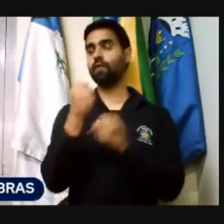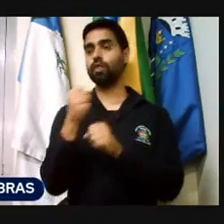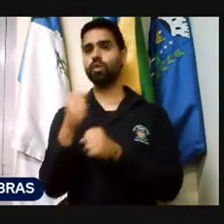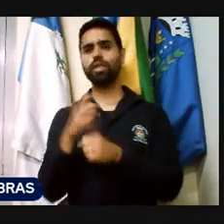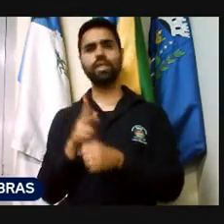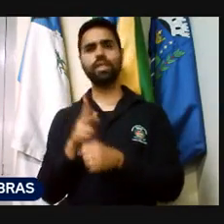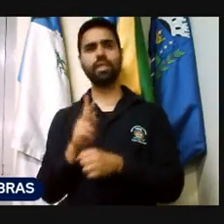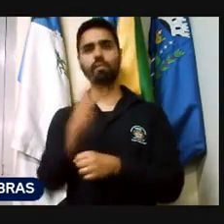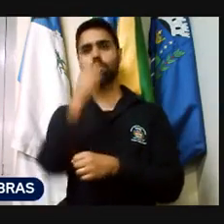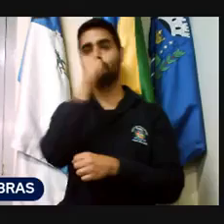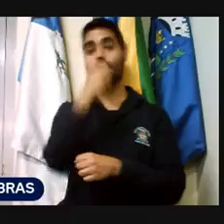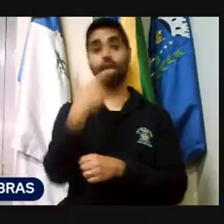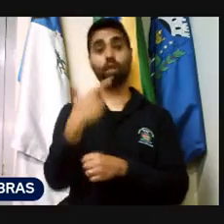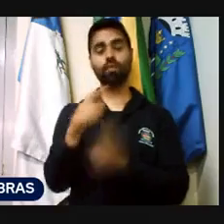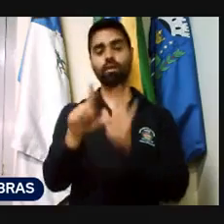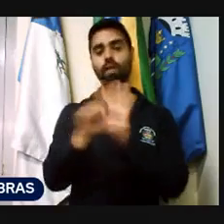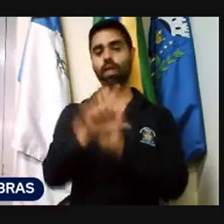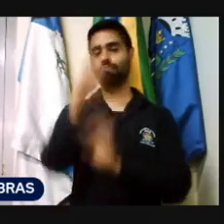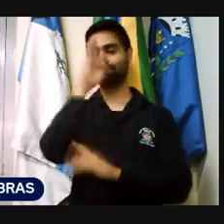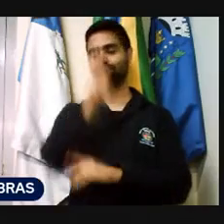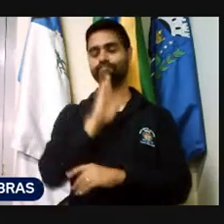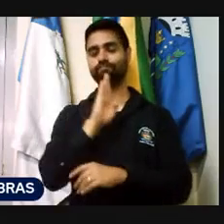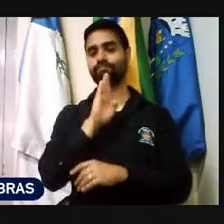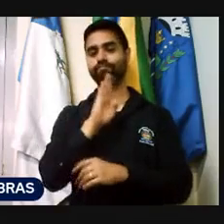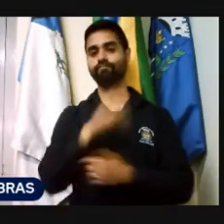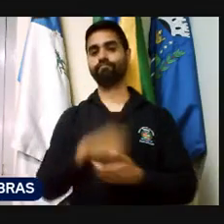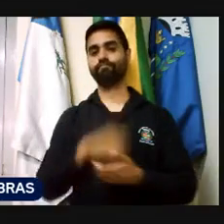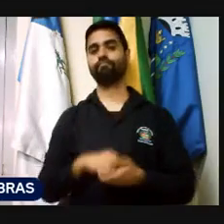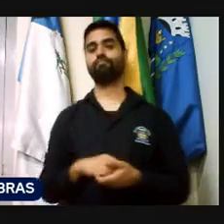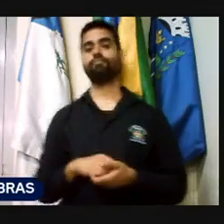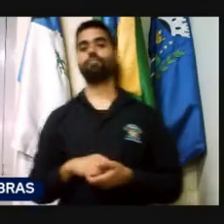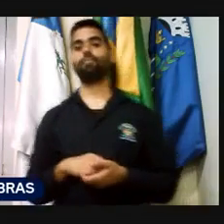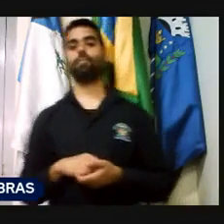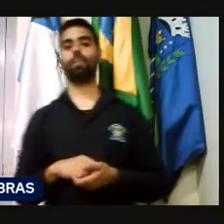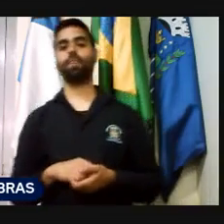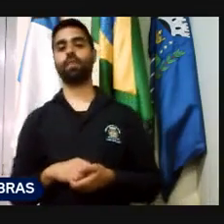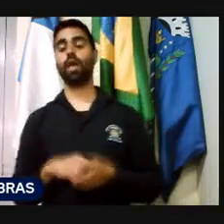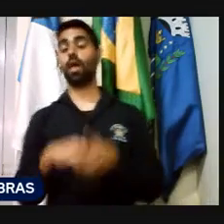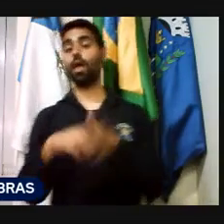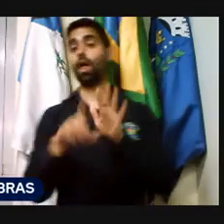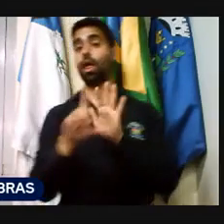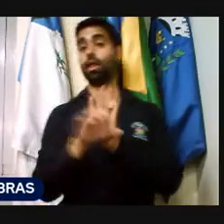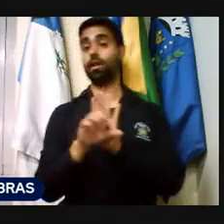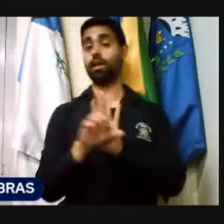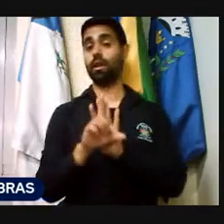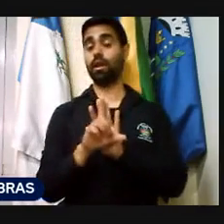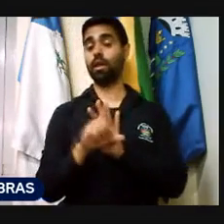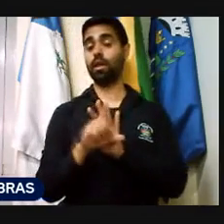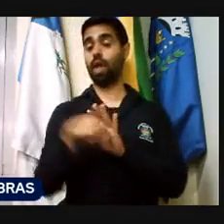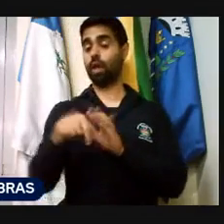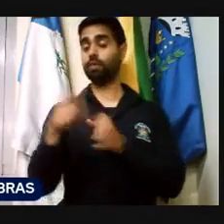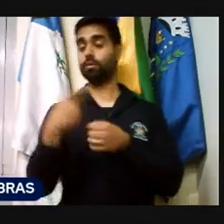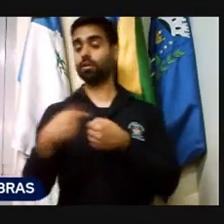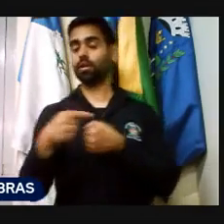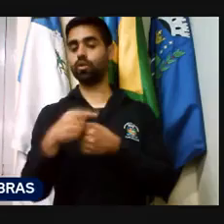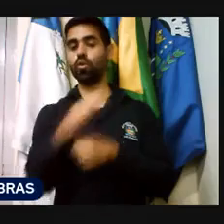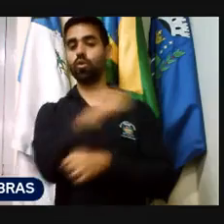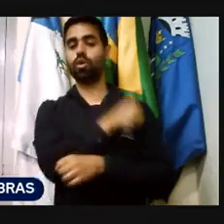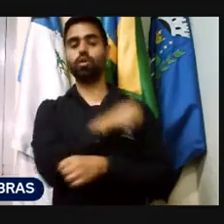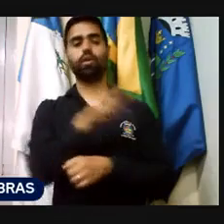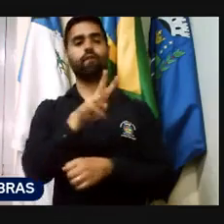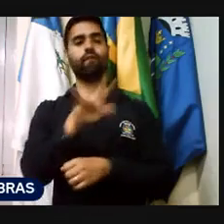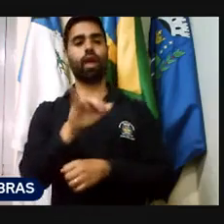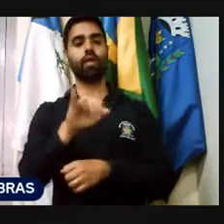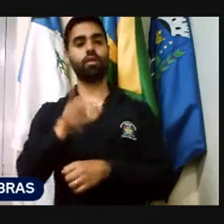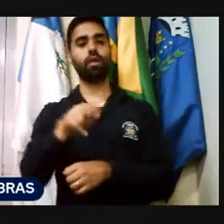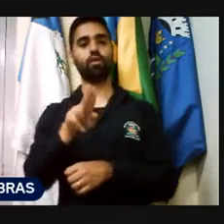tem lei de gratuidade. A lei de gratuidade é municipal. Os alunos que vão de Barão de Juparanã,